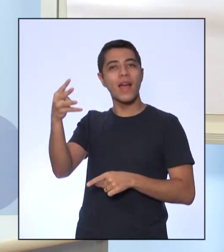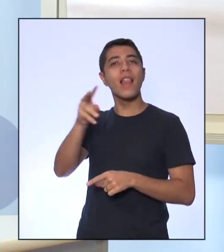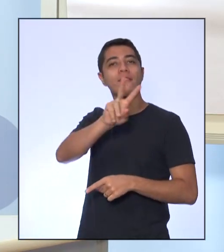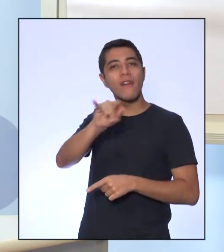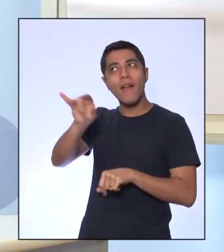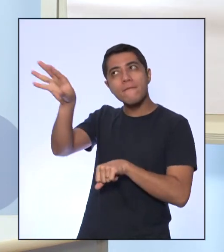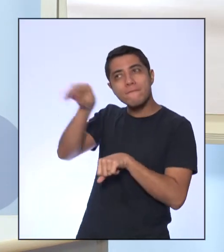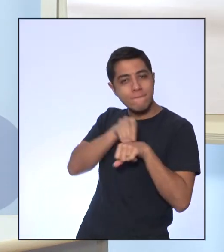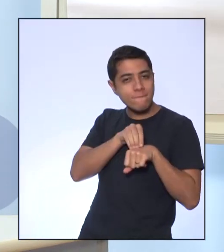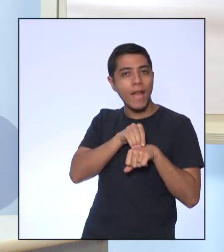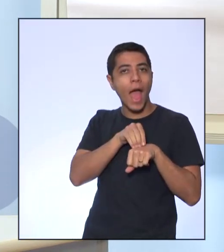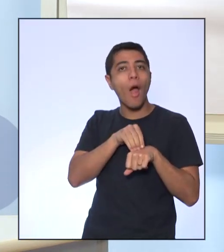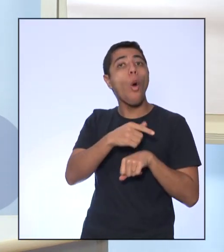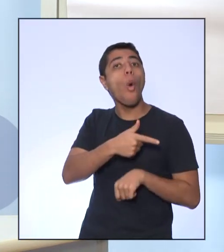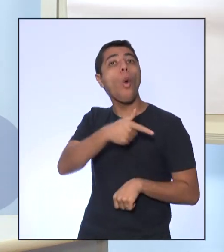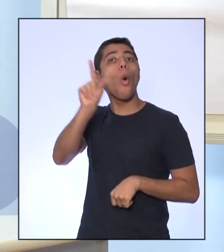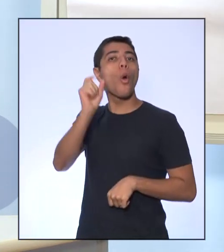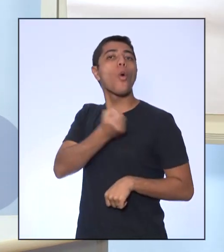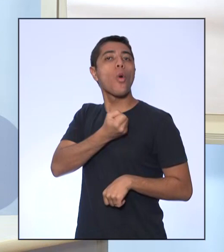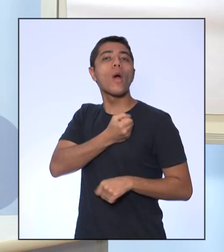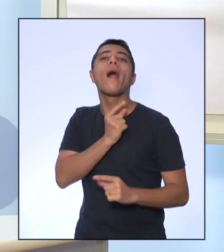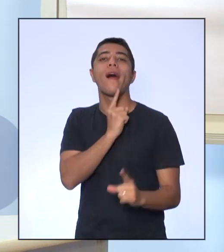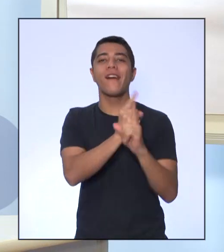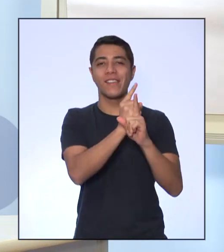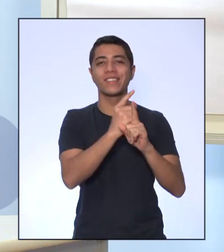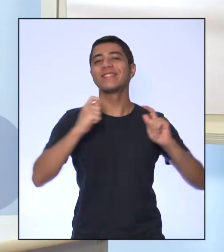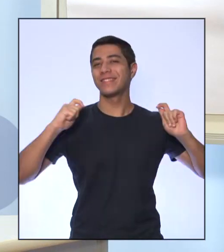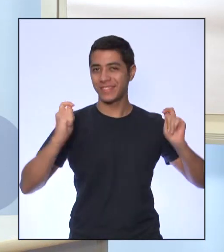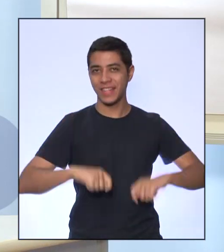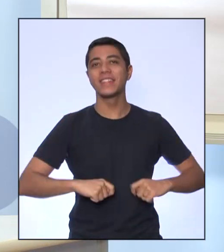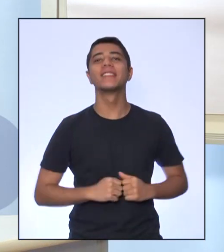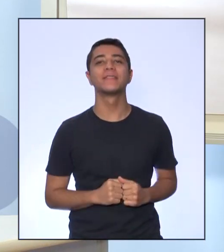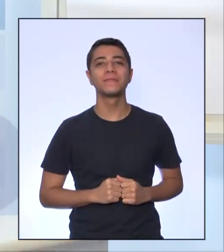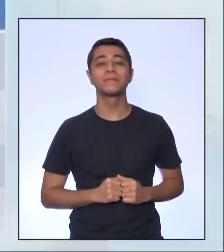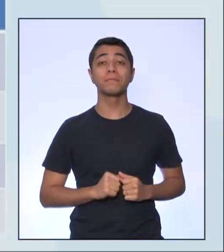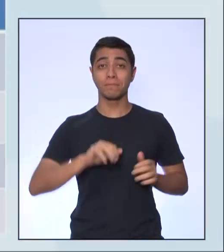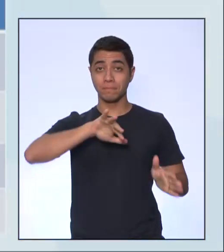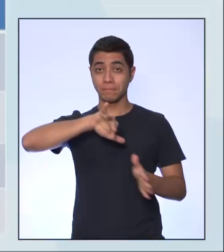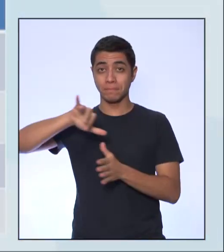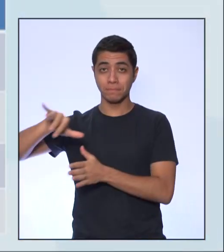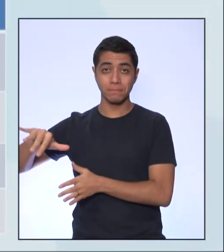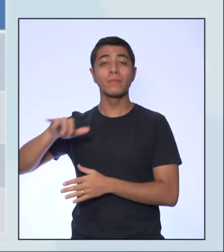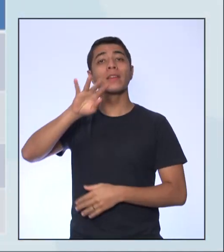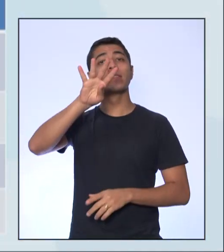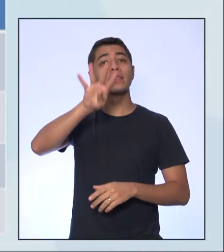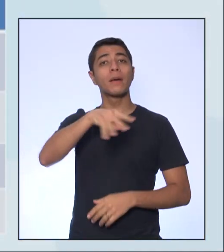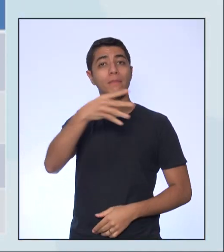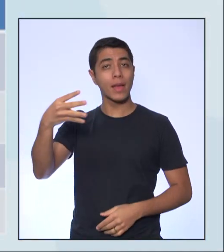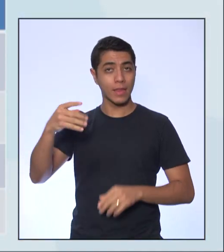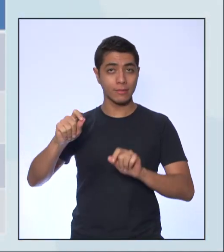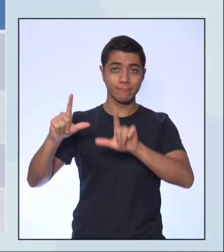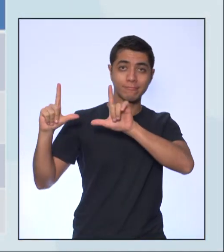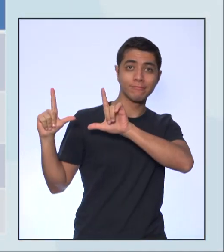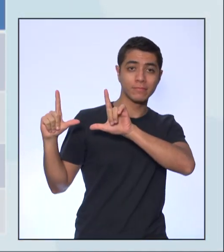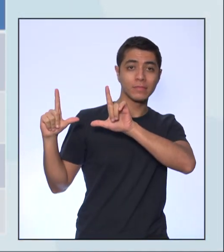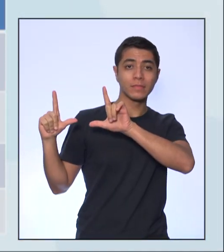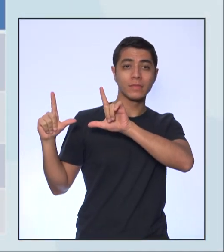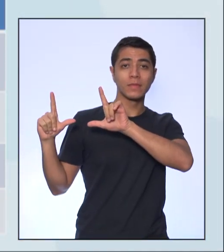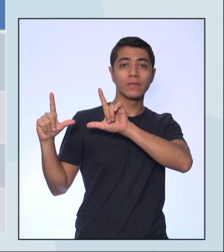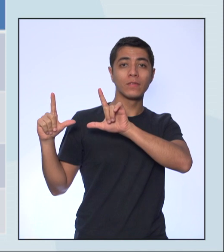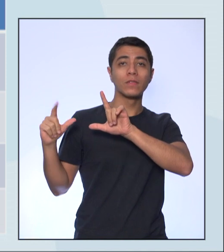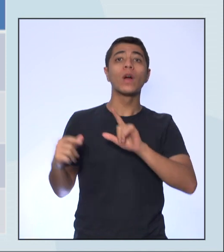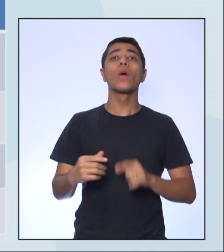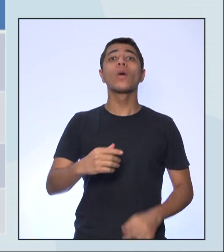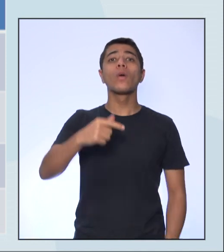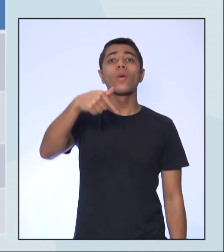achar os outros valores tá bom na próxima tabela eu vou olhar o último quadrante é o quarto né nesse quarto quadrante nós